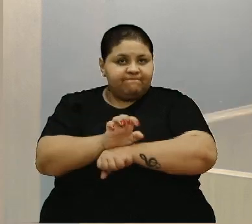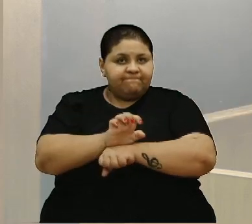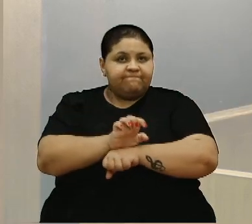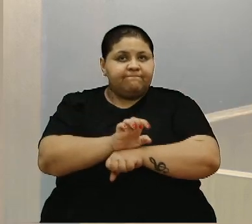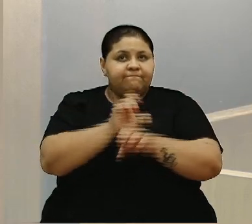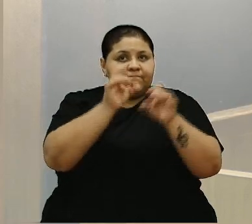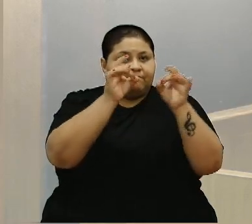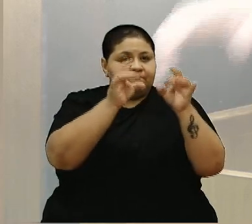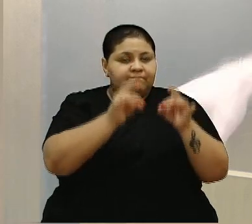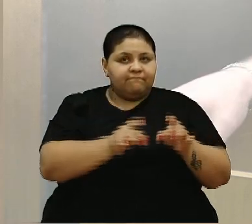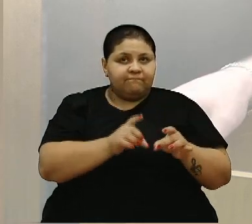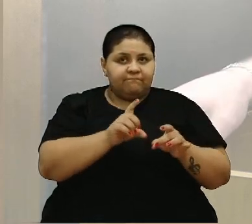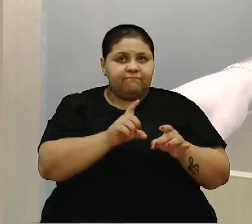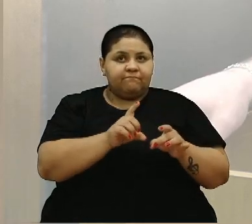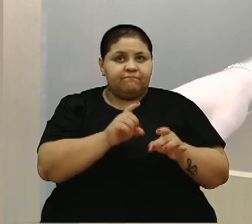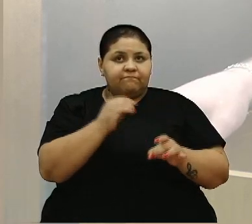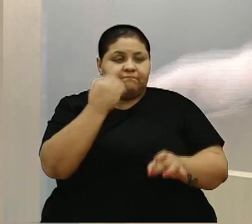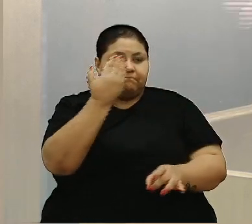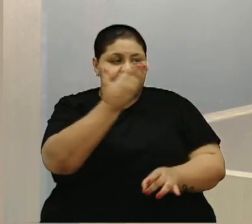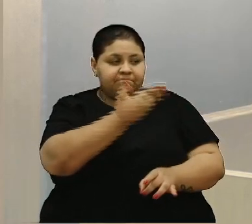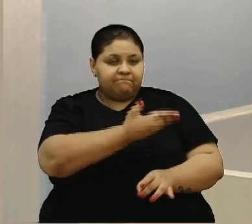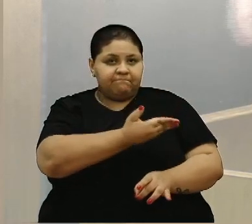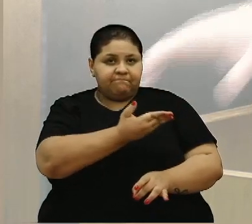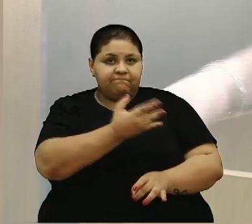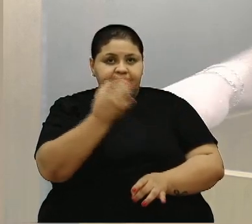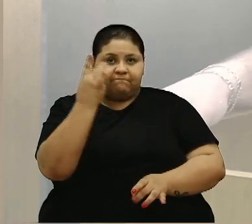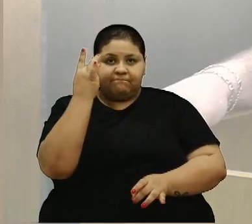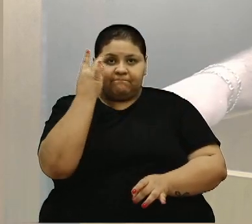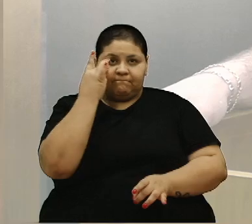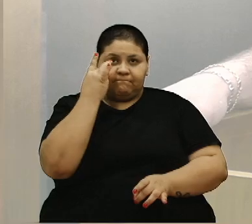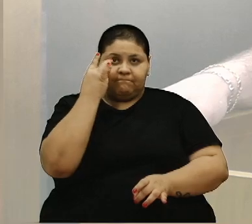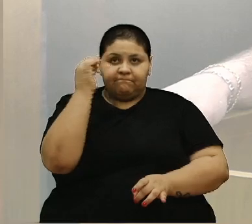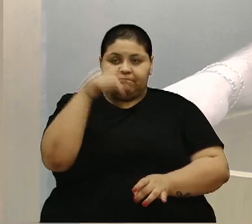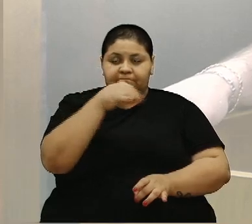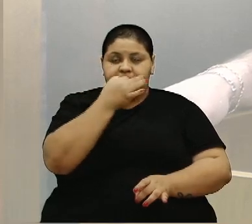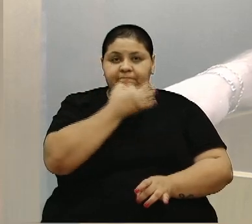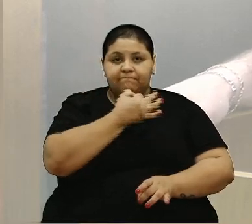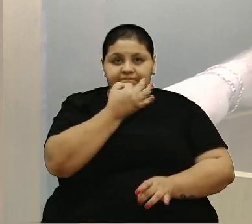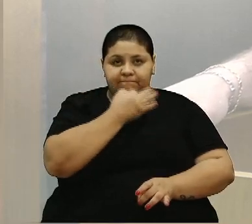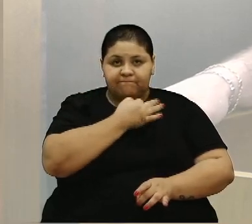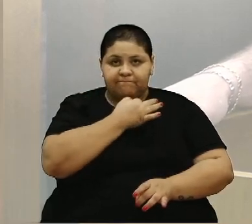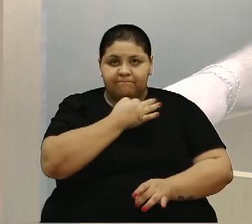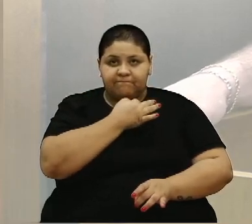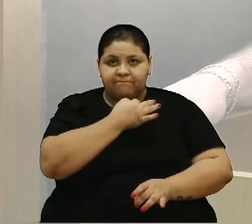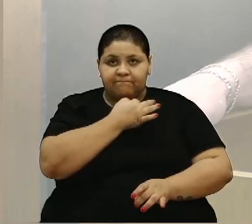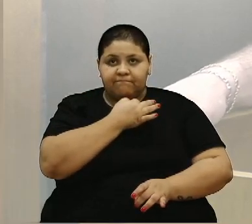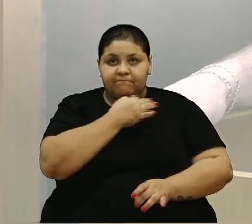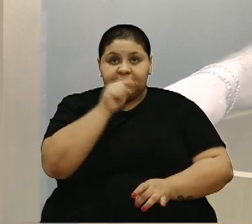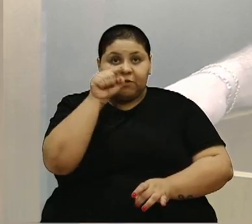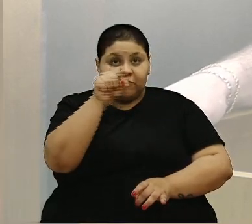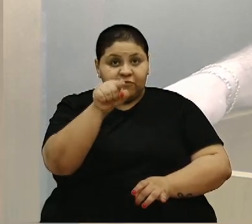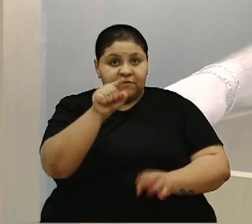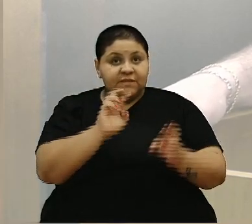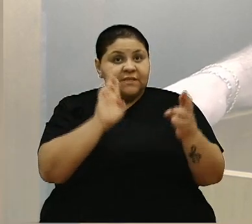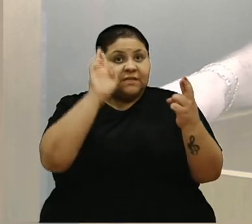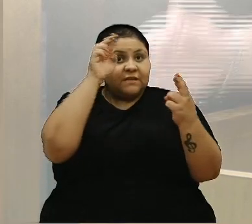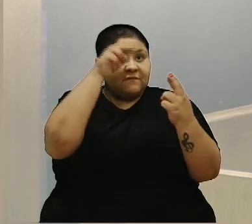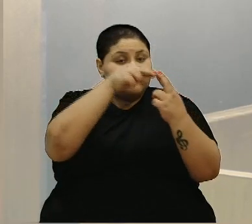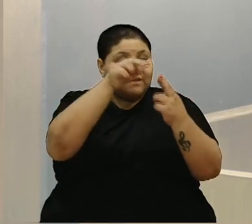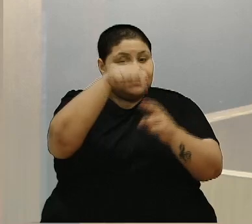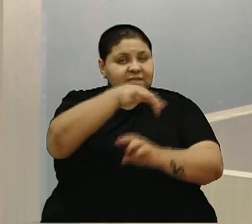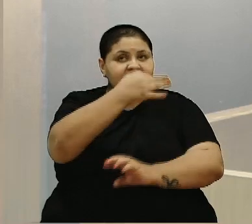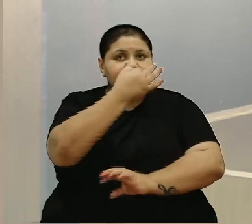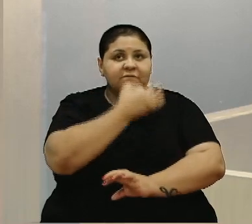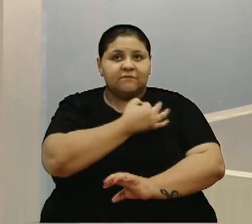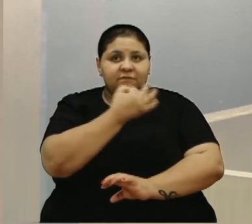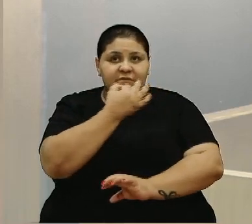especial Jimmy e Diana, que estão aqui presentes, no nosso município. E vocês são essa referência no nosso município,